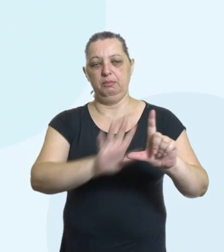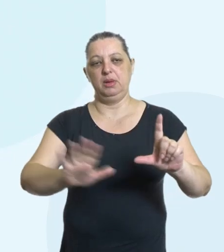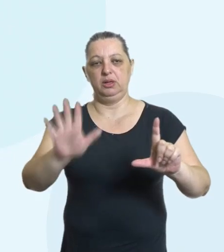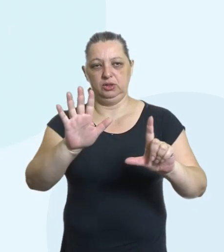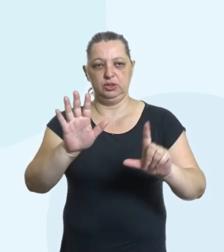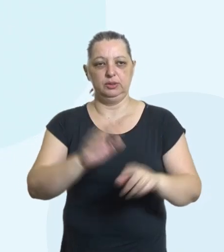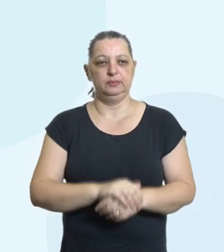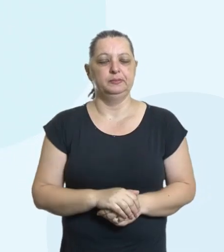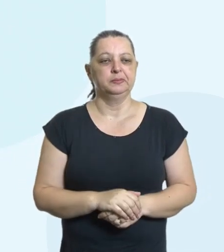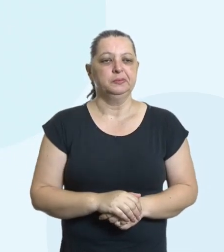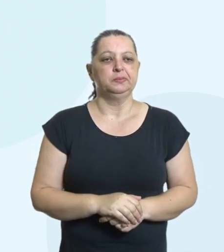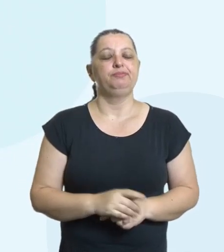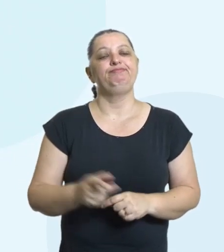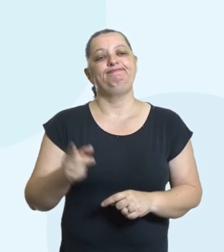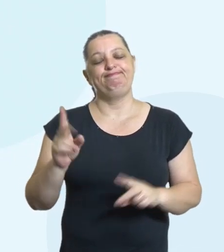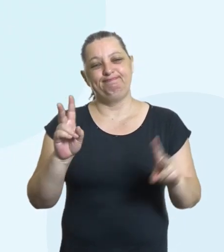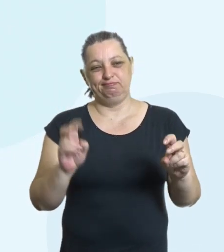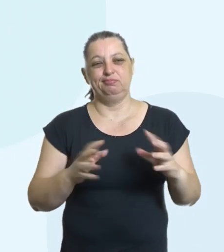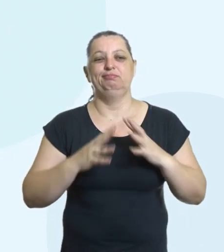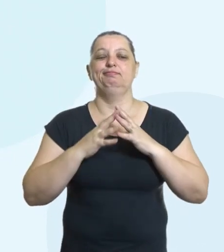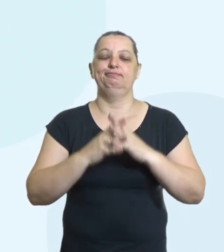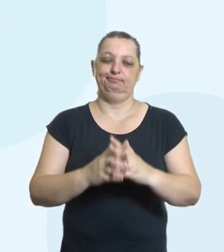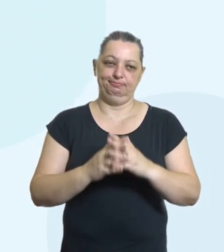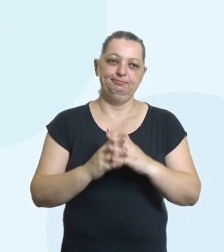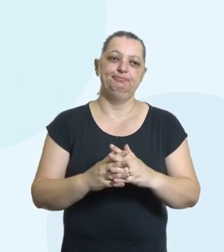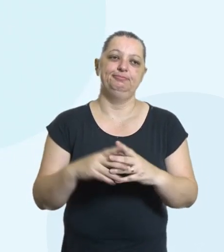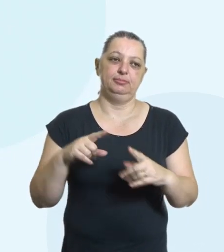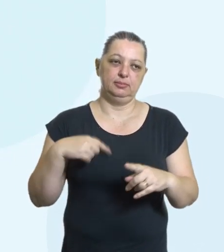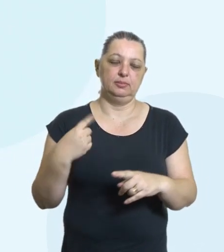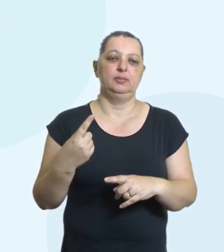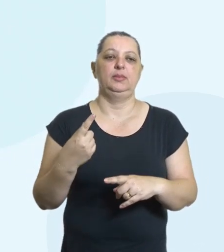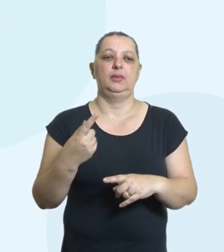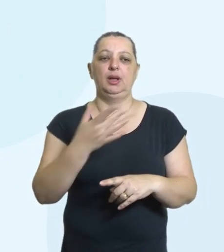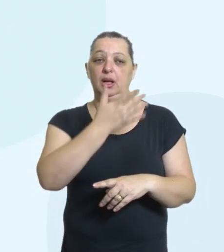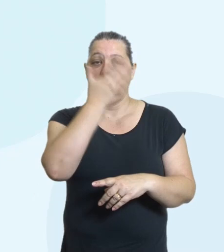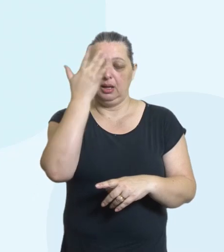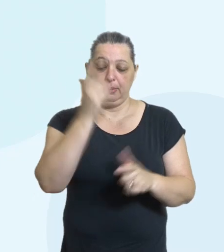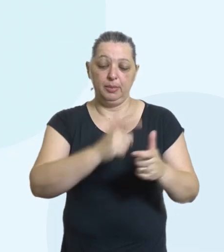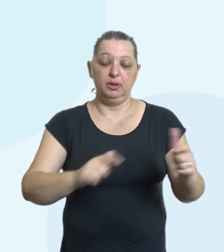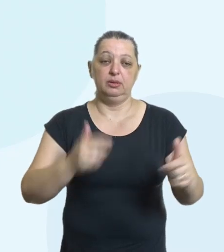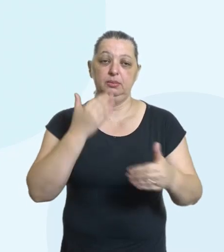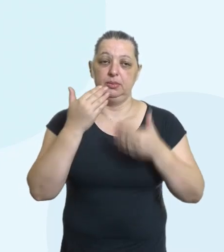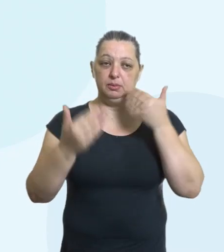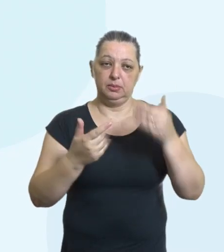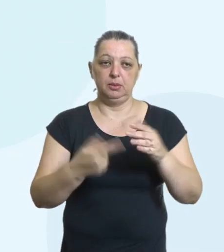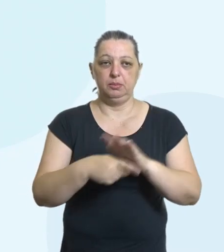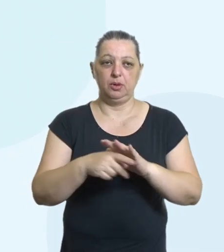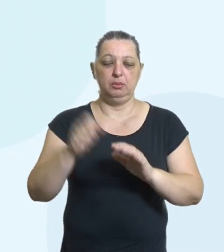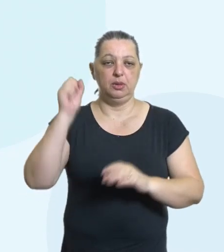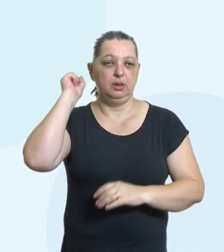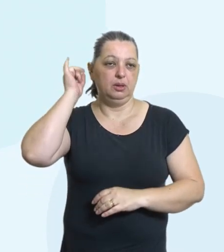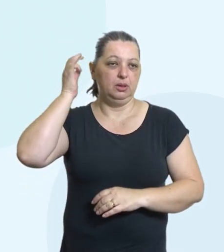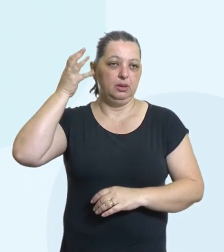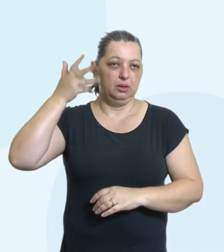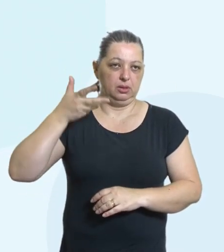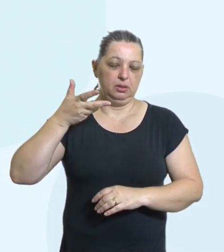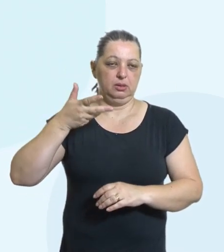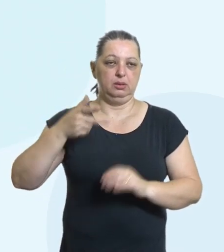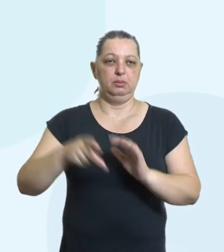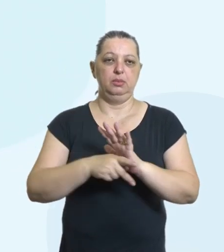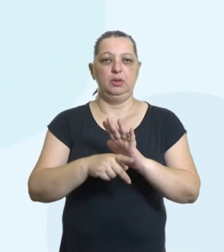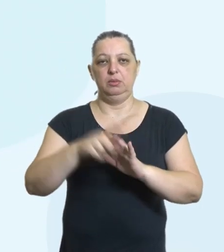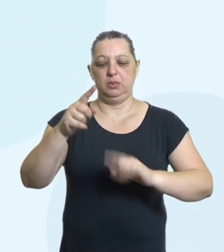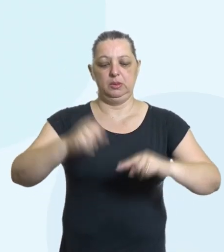bastante complexo, a gente recebe bastante pedido, porque as pessoas confundem audiodescrição com descrição de